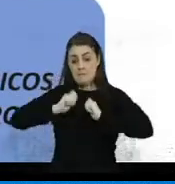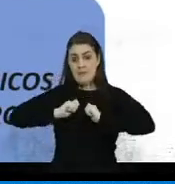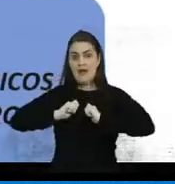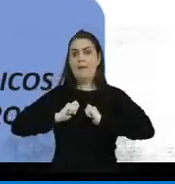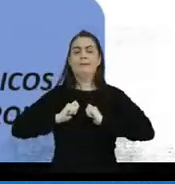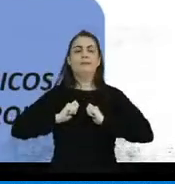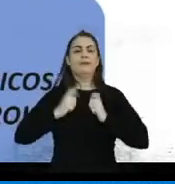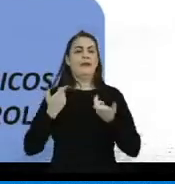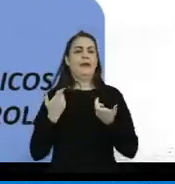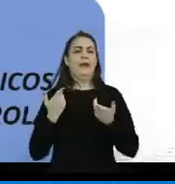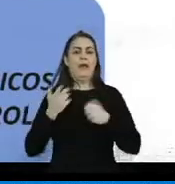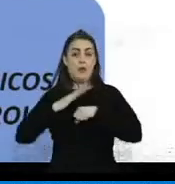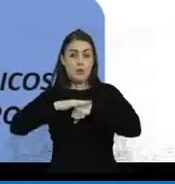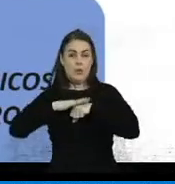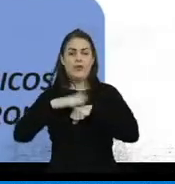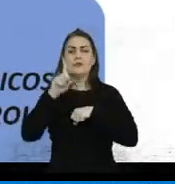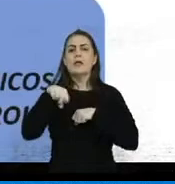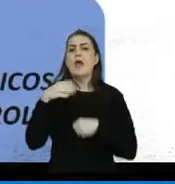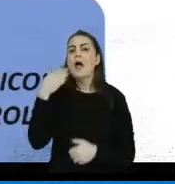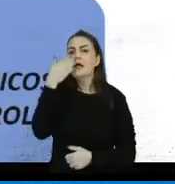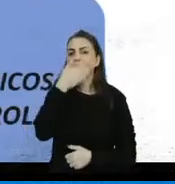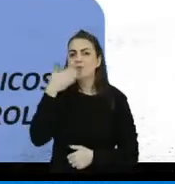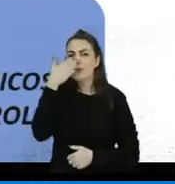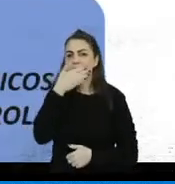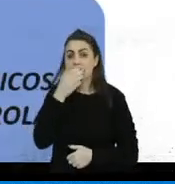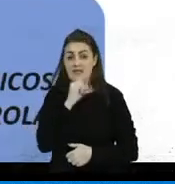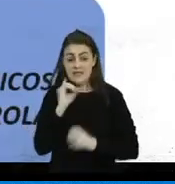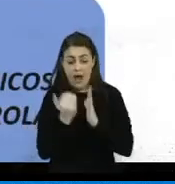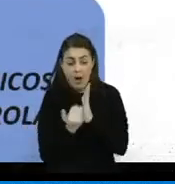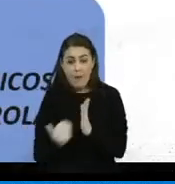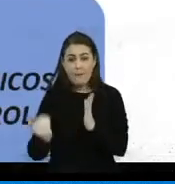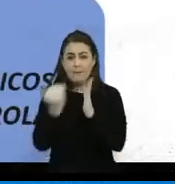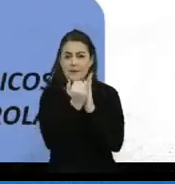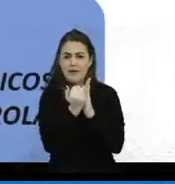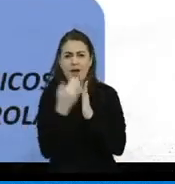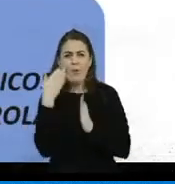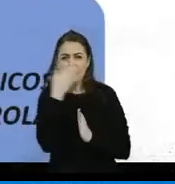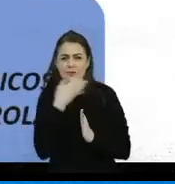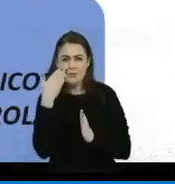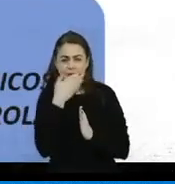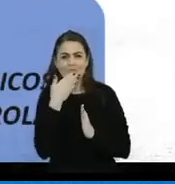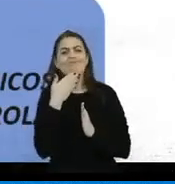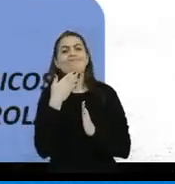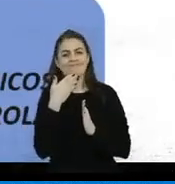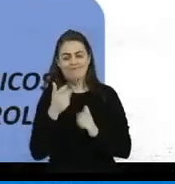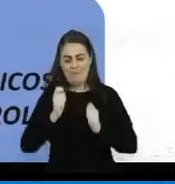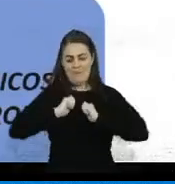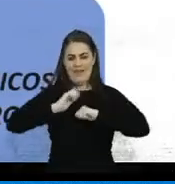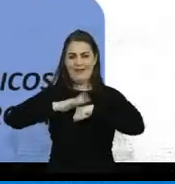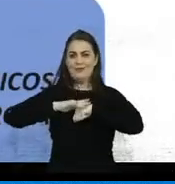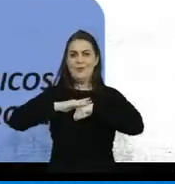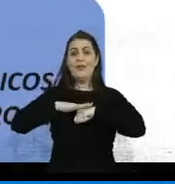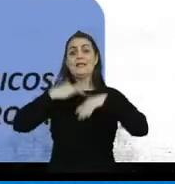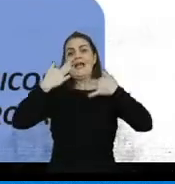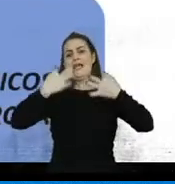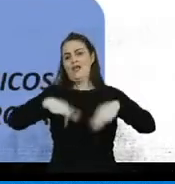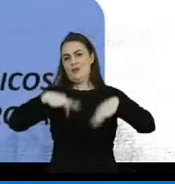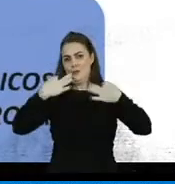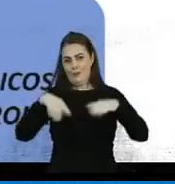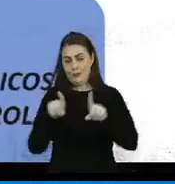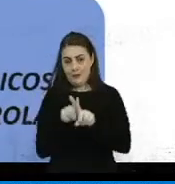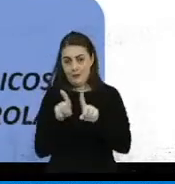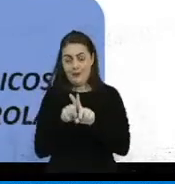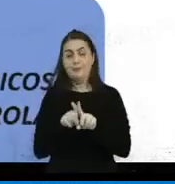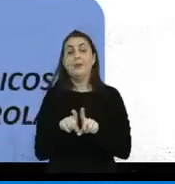sangue inflama você e piora a dor. E tudo que tem gordura vegetal. Então, quando você olha lá no biscoito, gordura